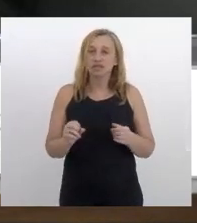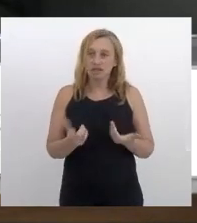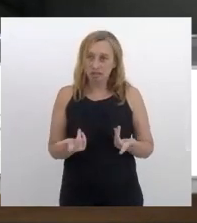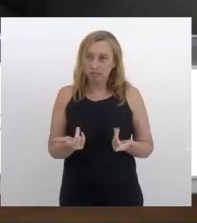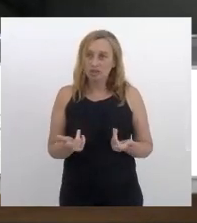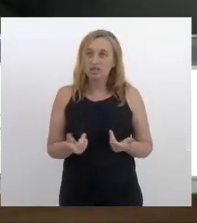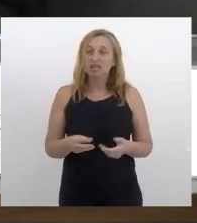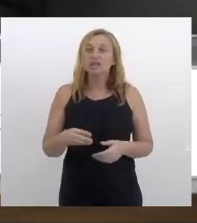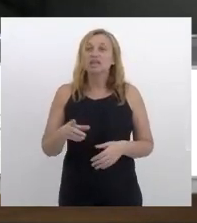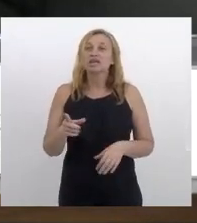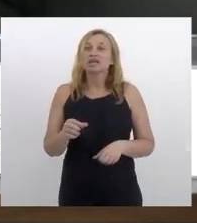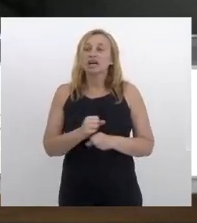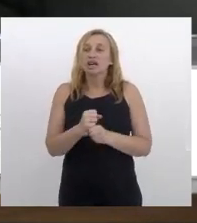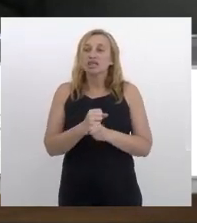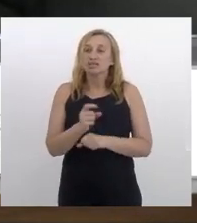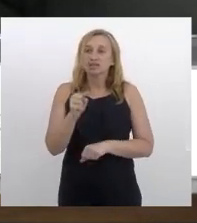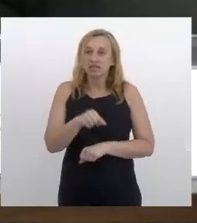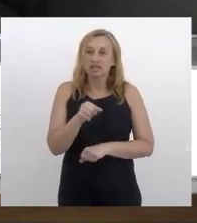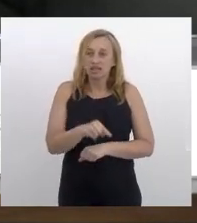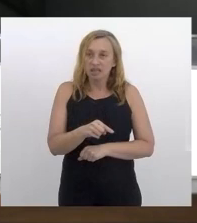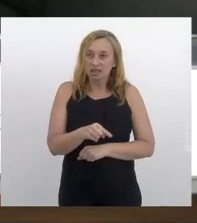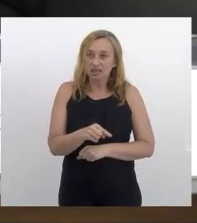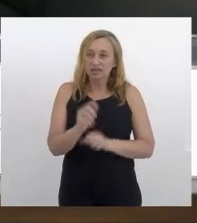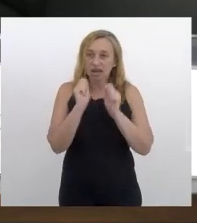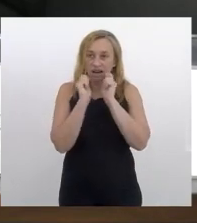Quem está aqui mais tempo